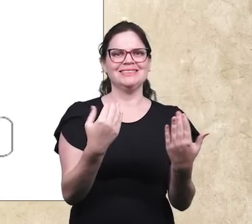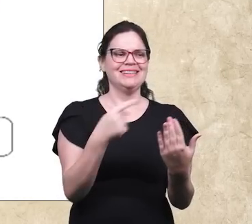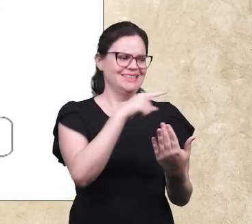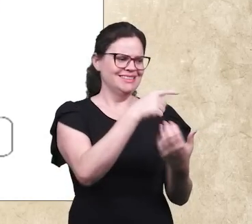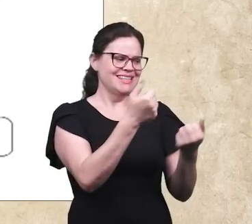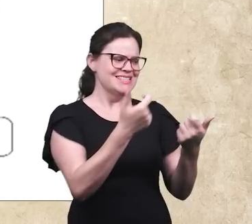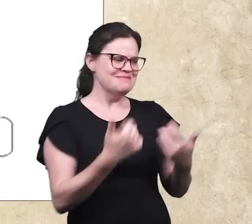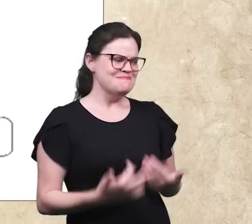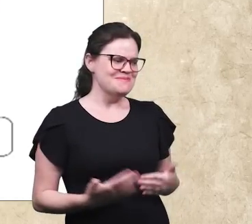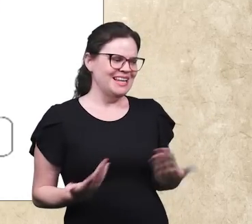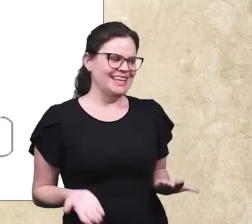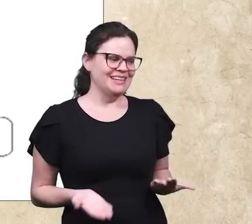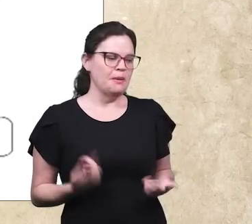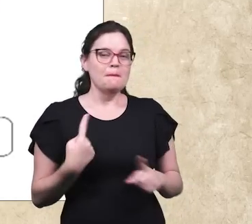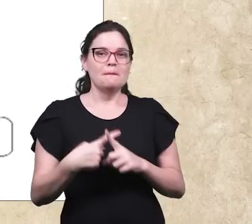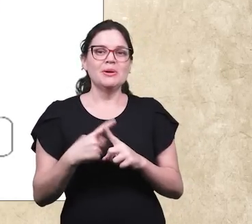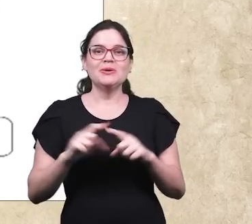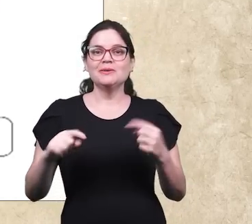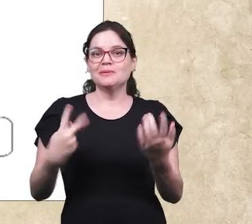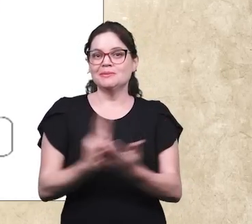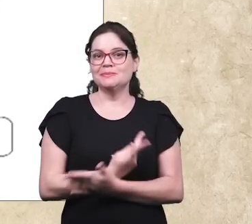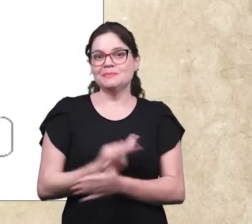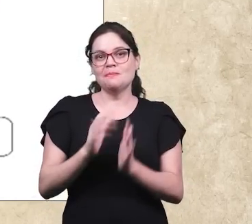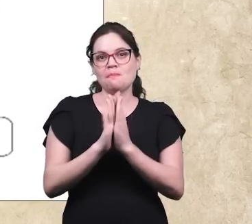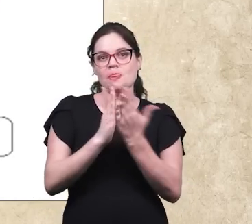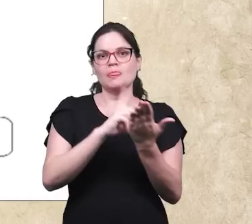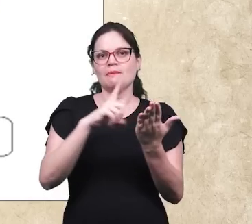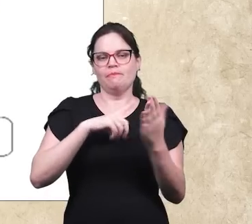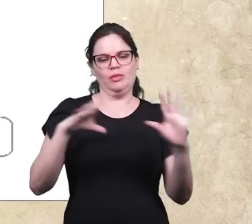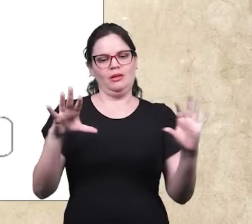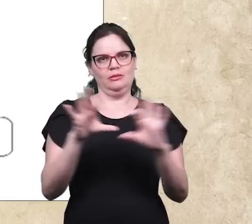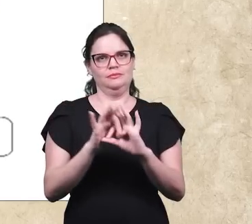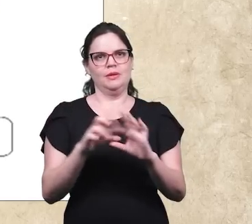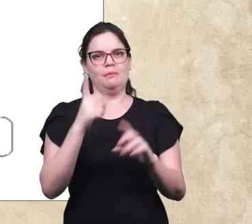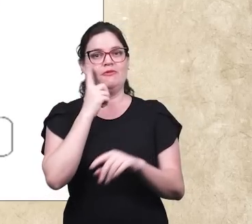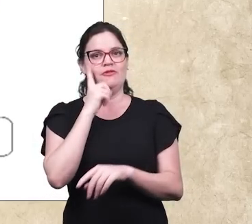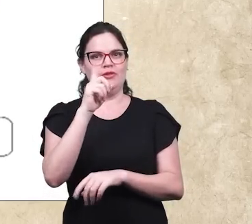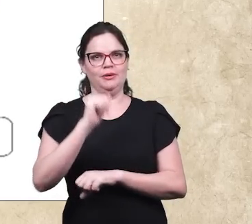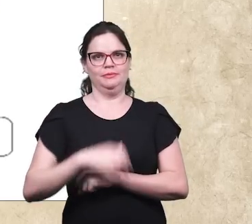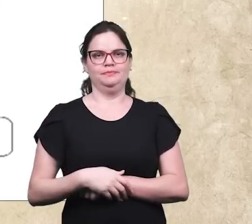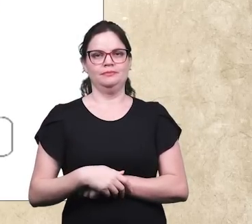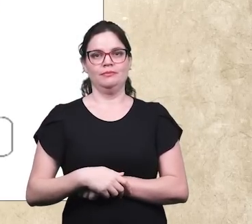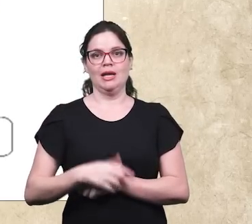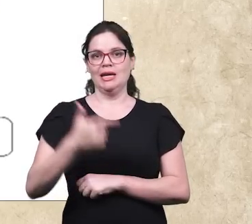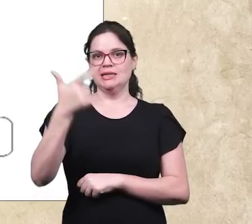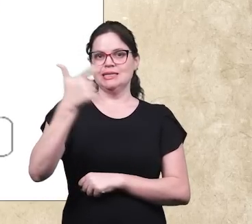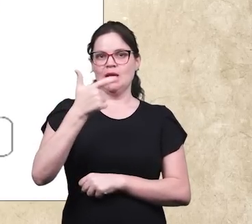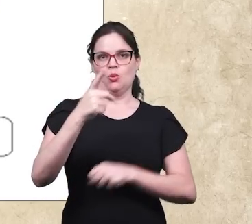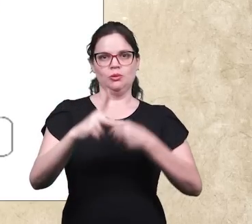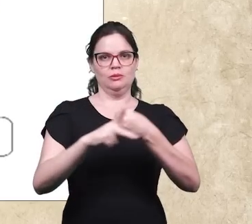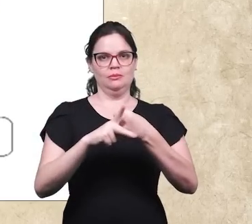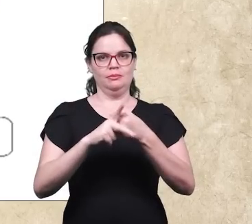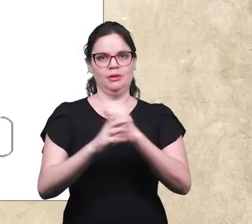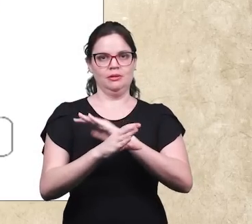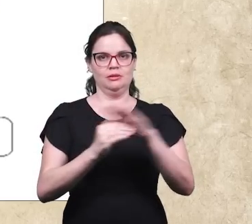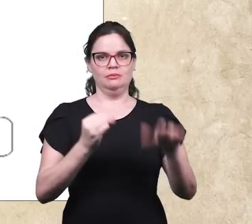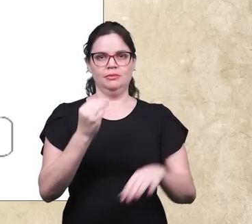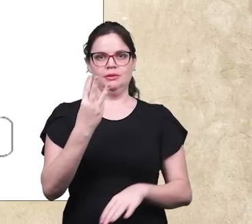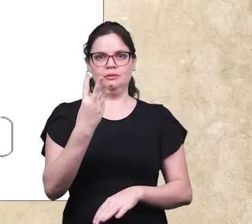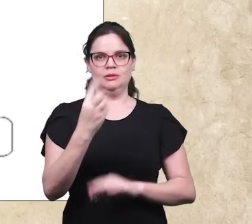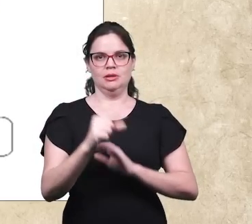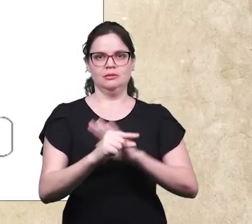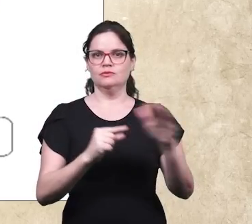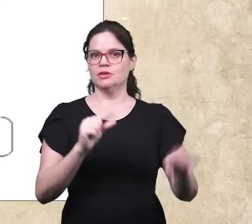que a palavra do Senhor, por isso que a Bíblia ela tem as ligações. Olha o que diz 2 Pedro 3:8, diz assim,